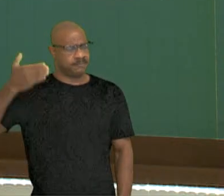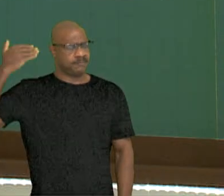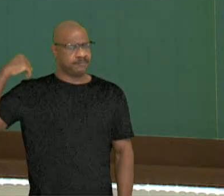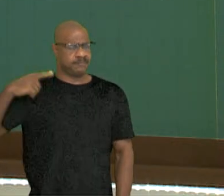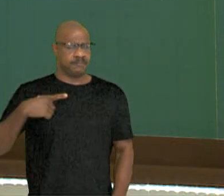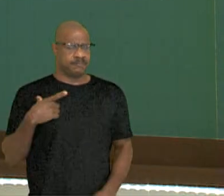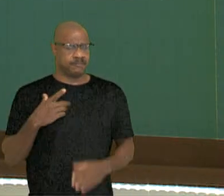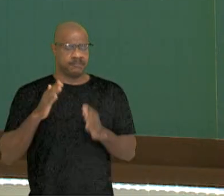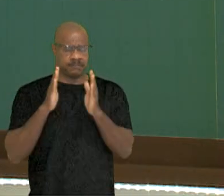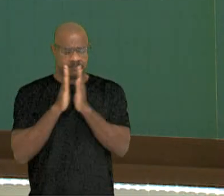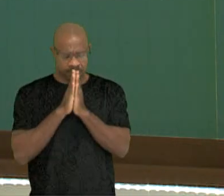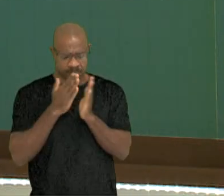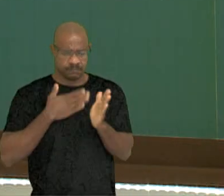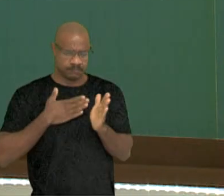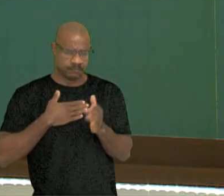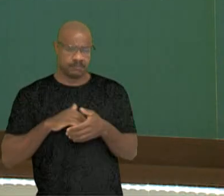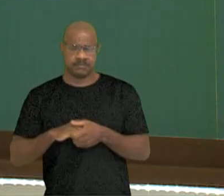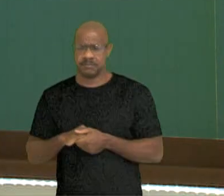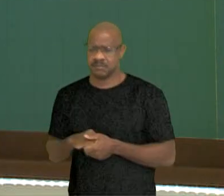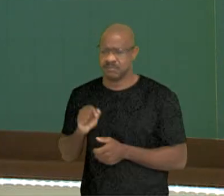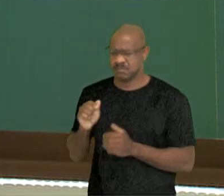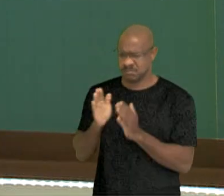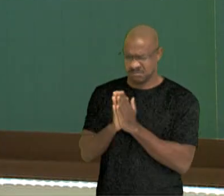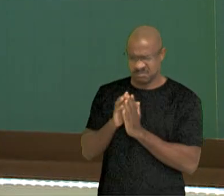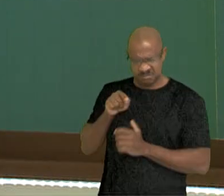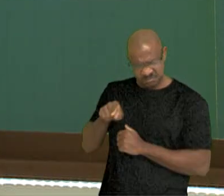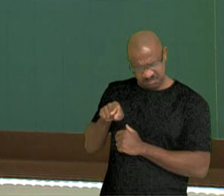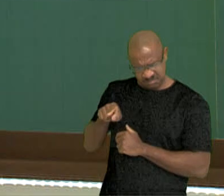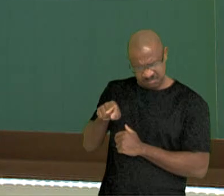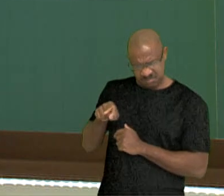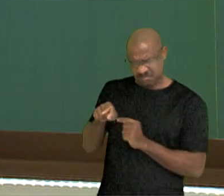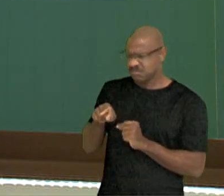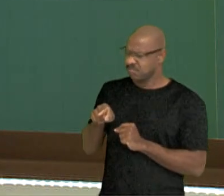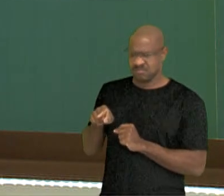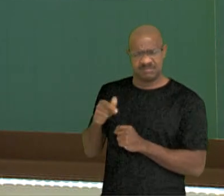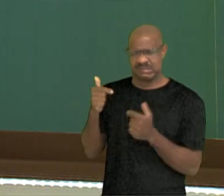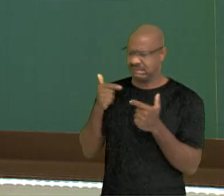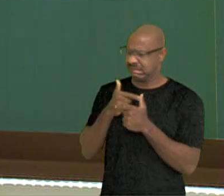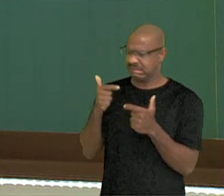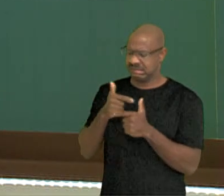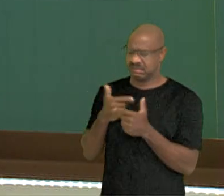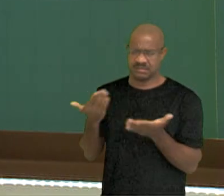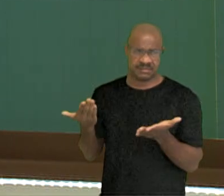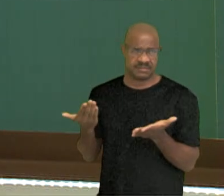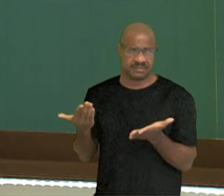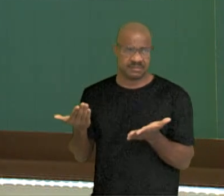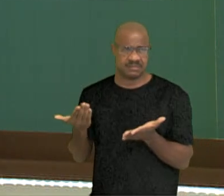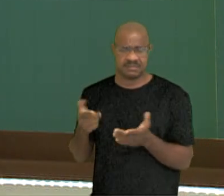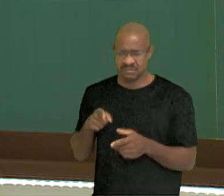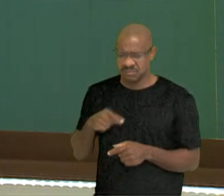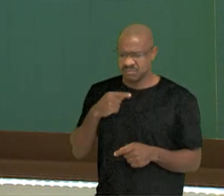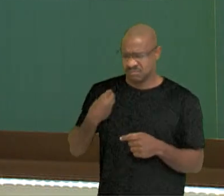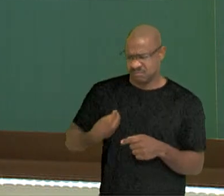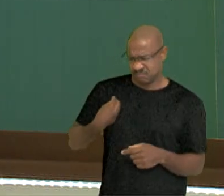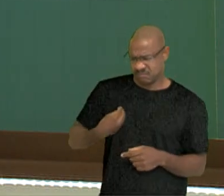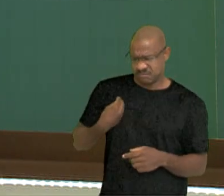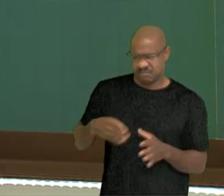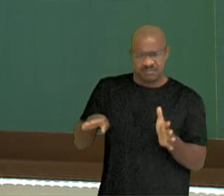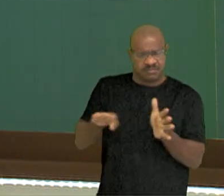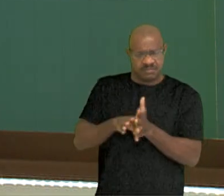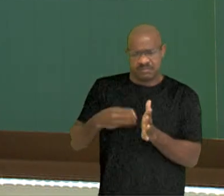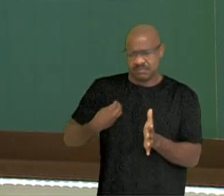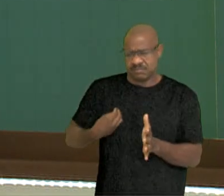por mim. Diabo, quem rezes por ti, ri, ri, ri. E tu viveste a teu